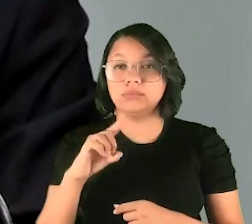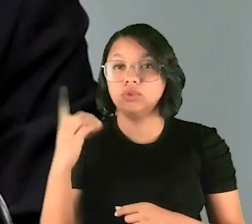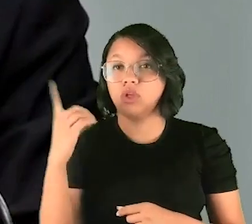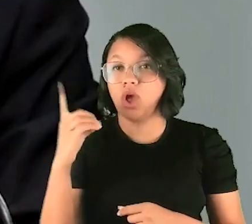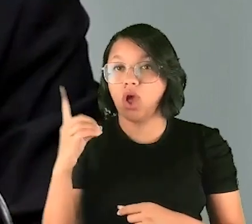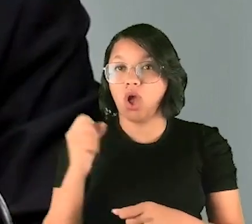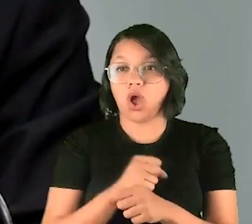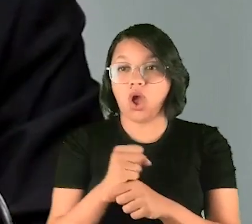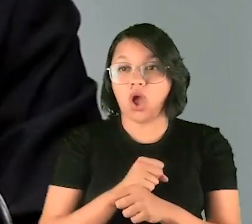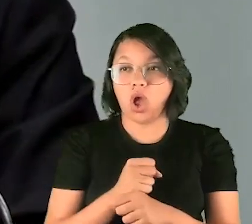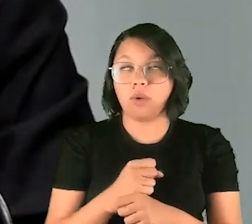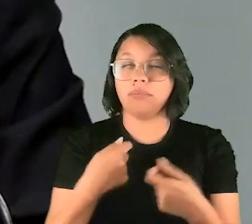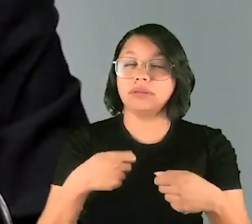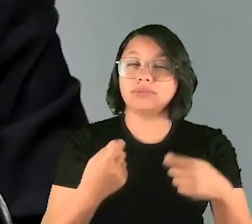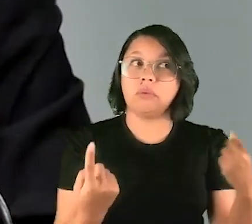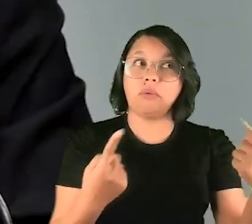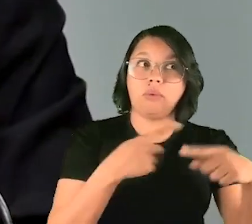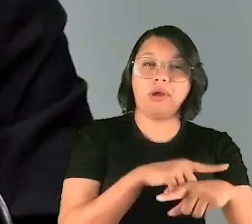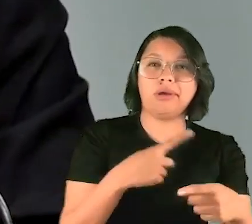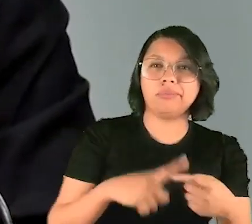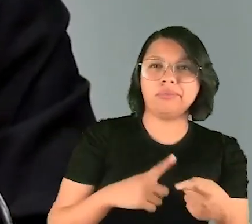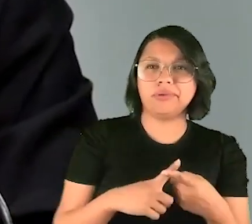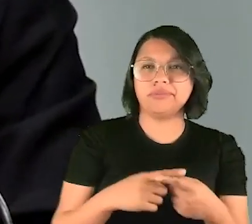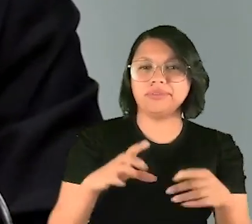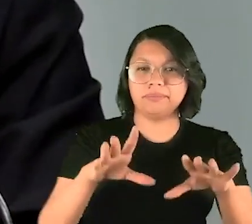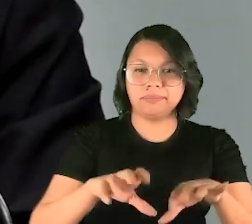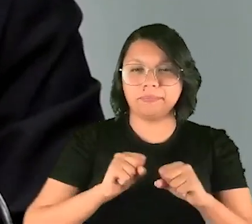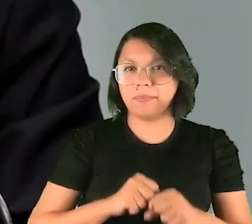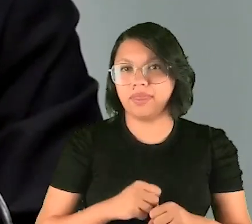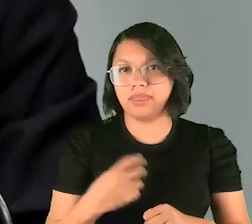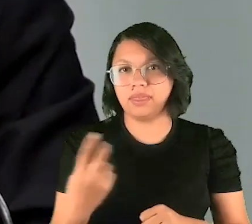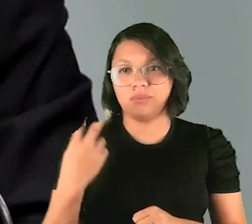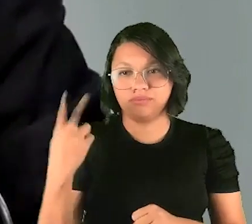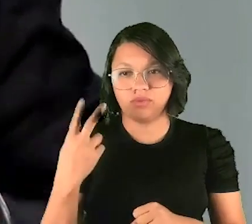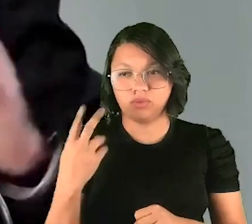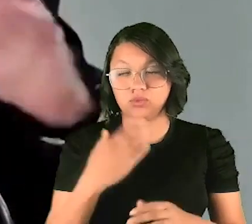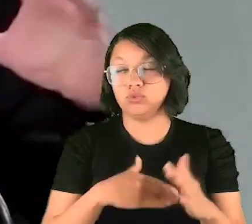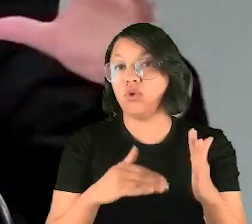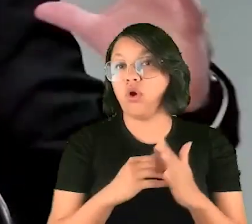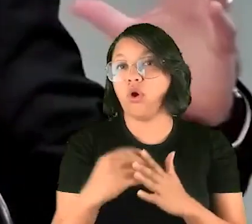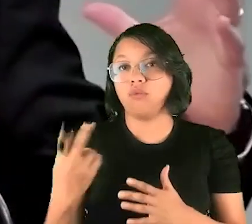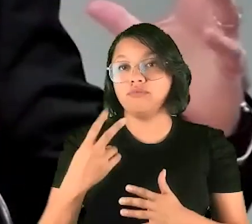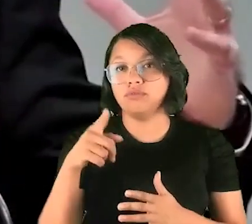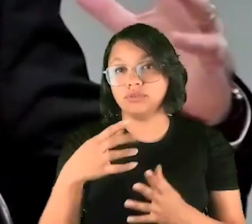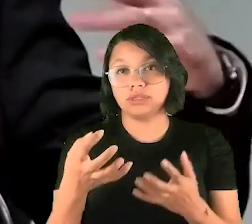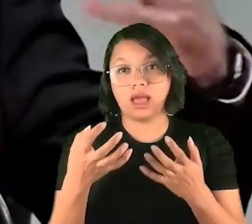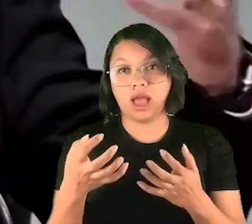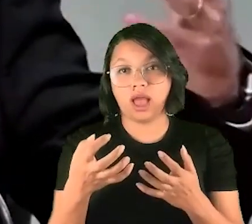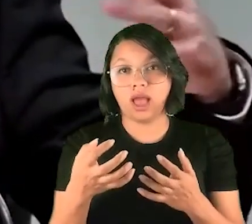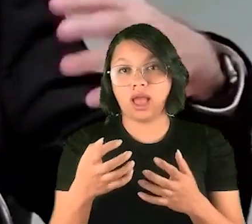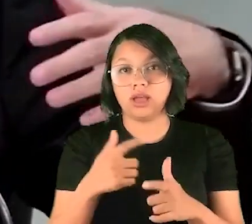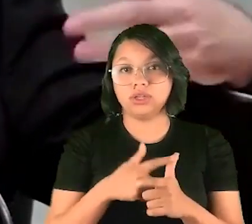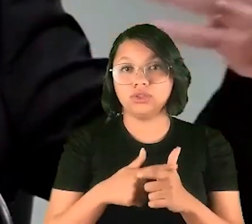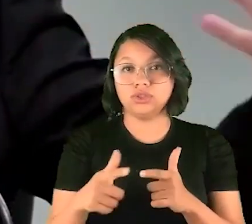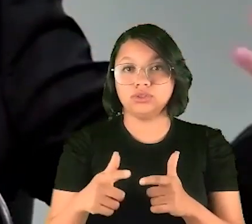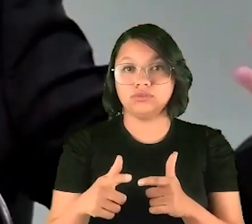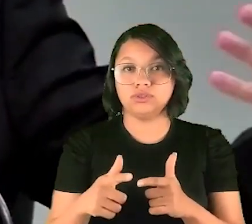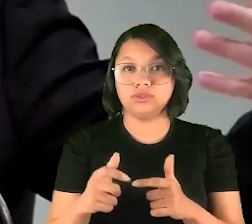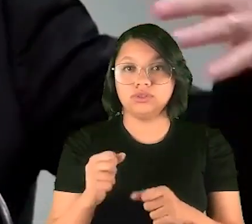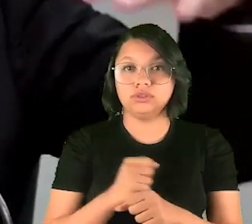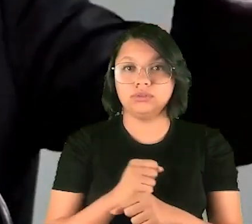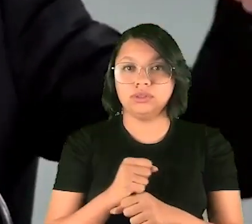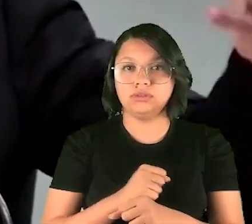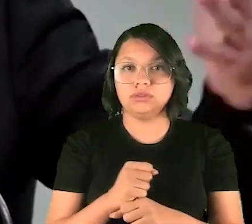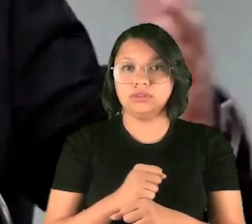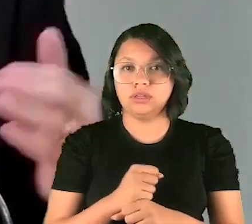patente, nos Estados Unidos custava $100 mil por ano. O que devia ser o contrário, porque você pega o valor que foi, voltando, você pega todo o